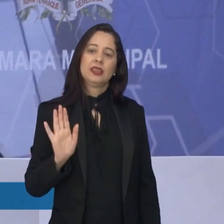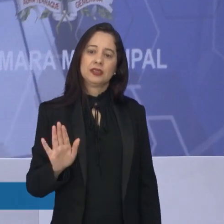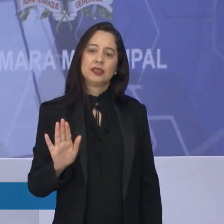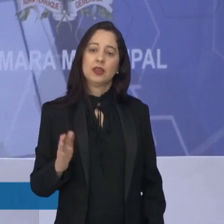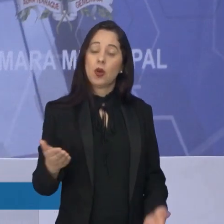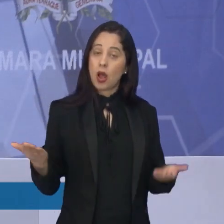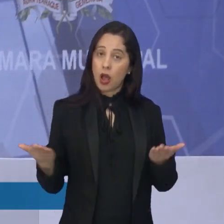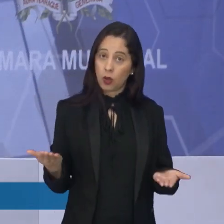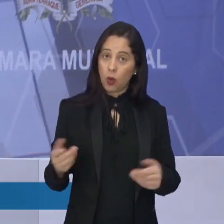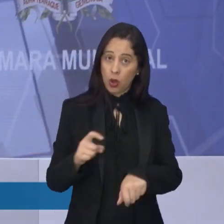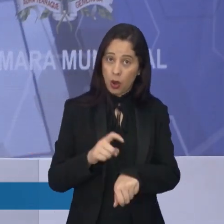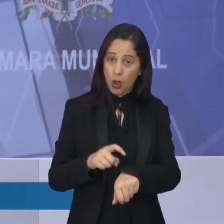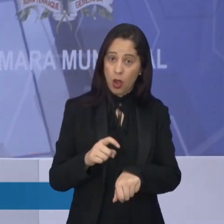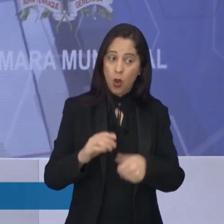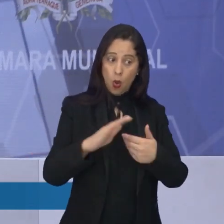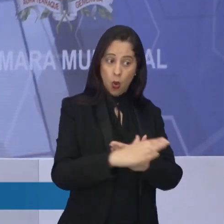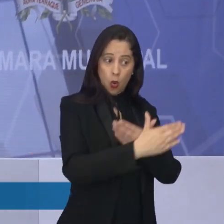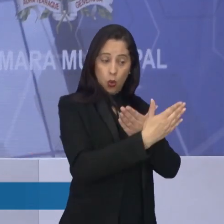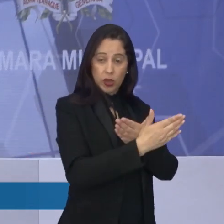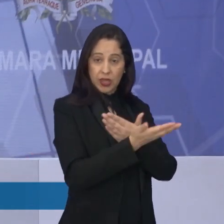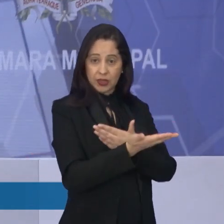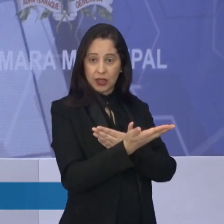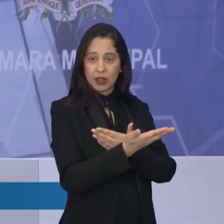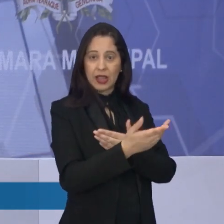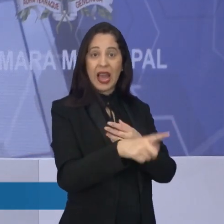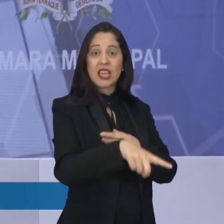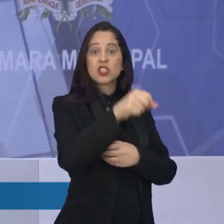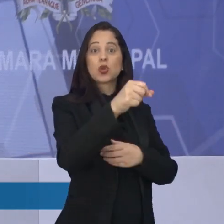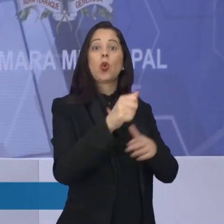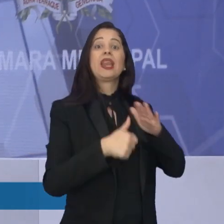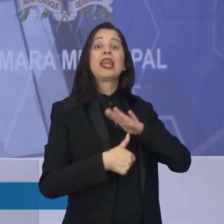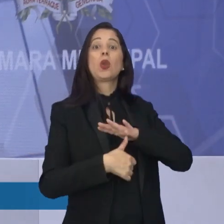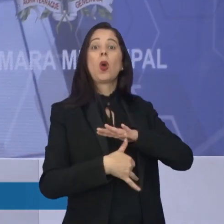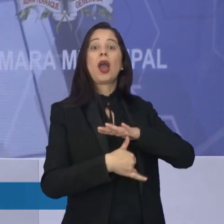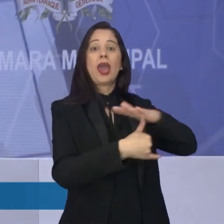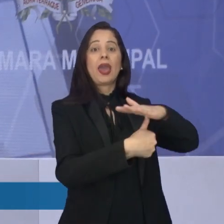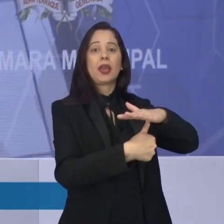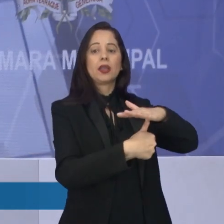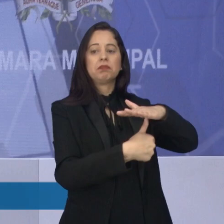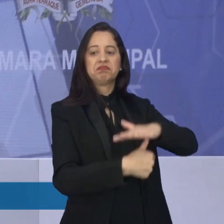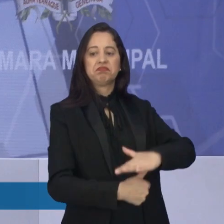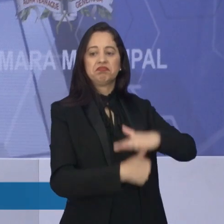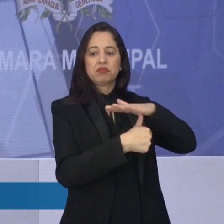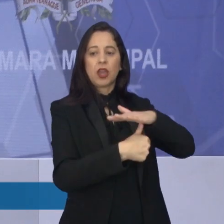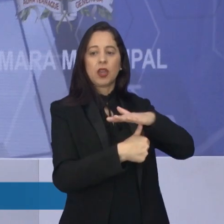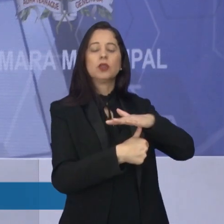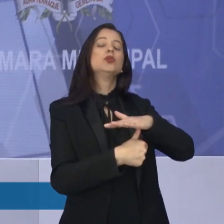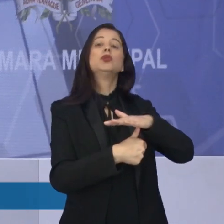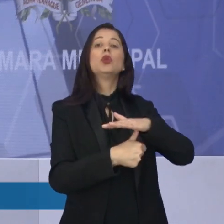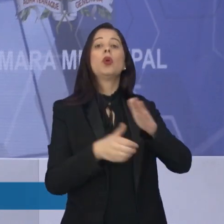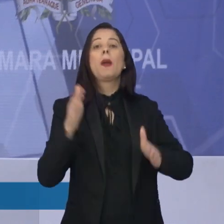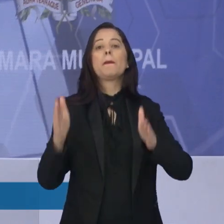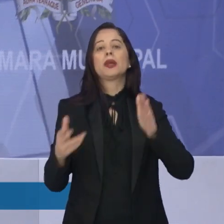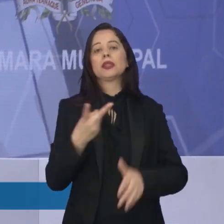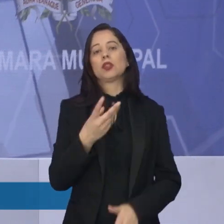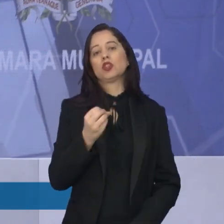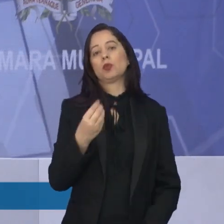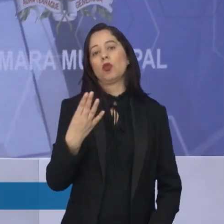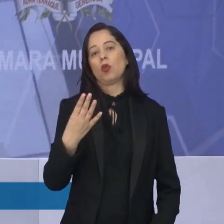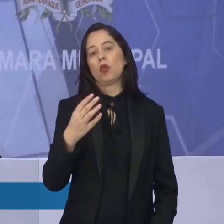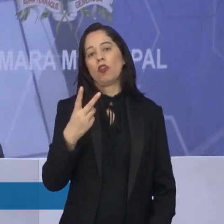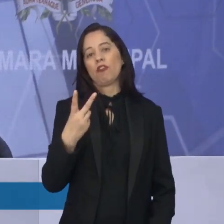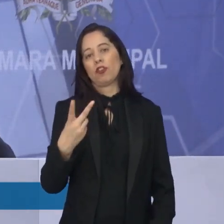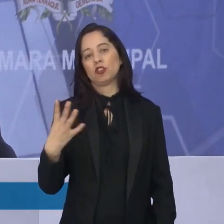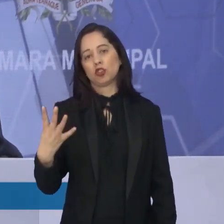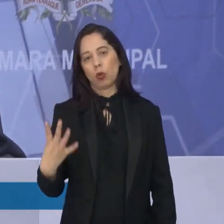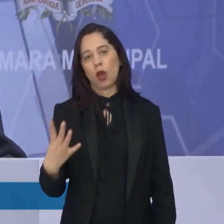agora, Amélia, que o ITA está escolhendo o reitor, que vai ter o mandato entre 2024 e 2027,